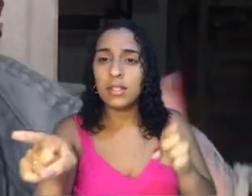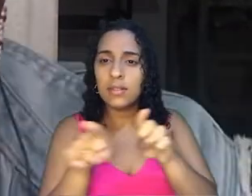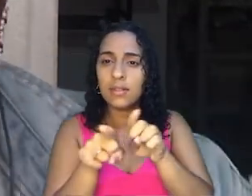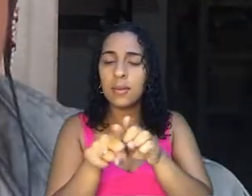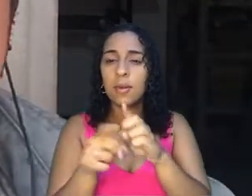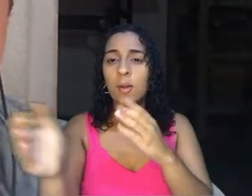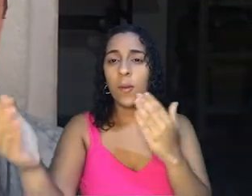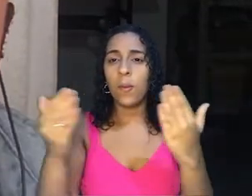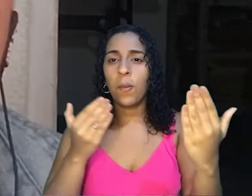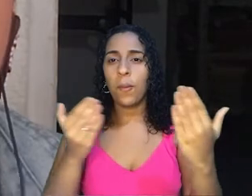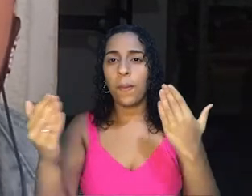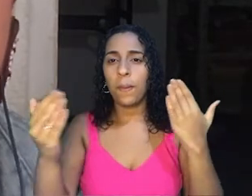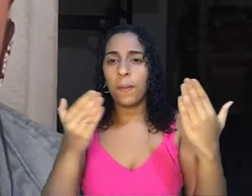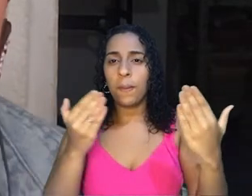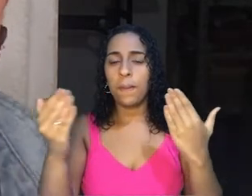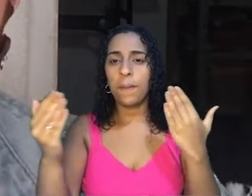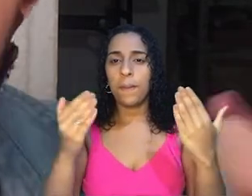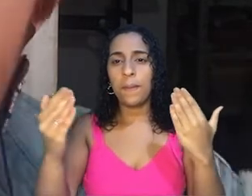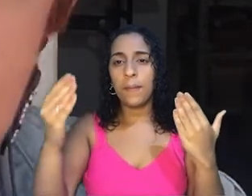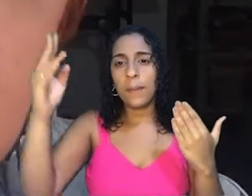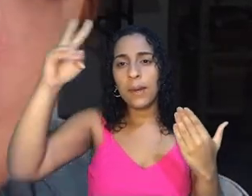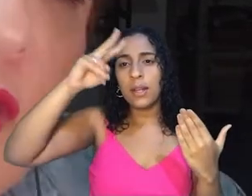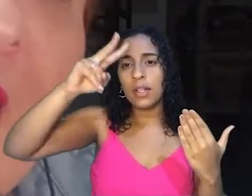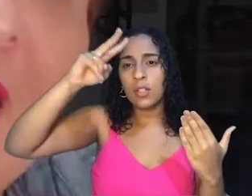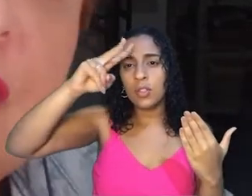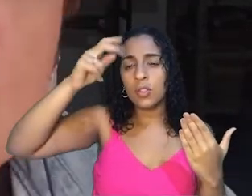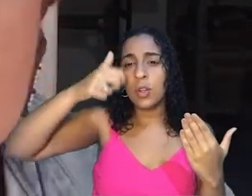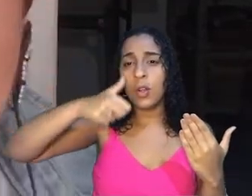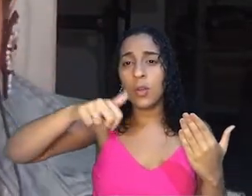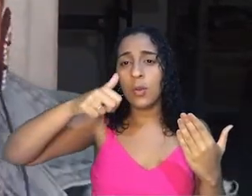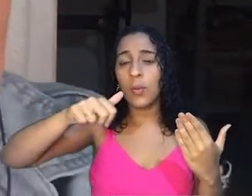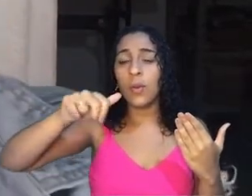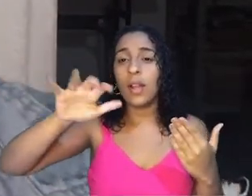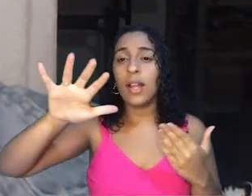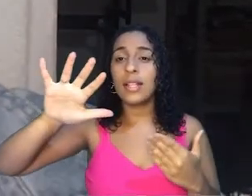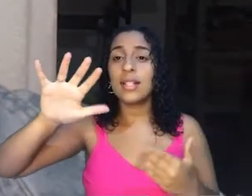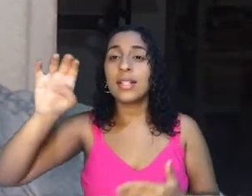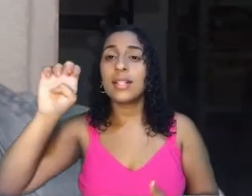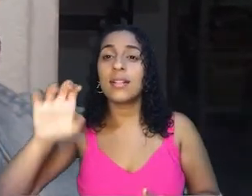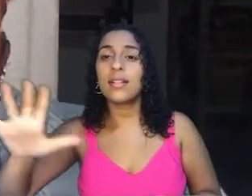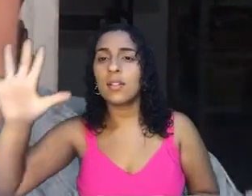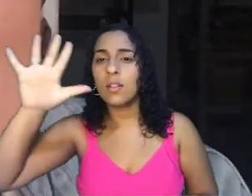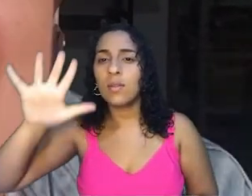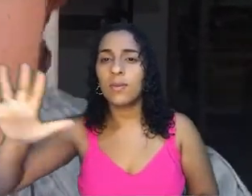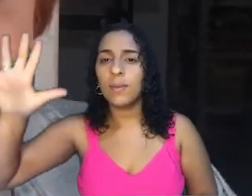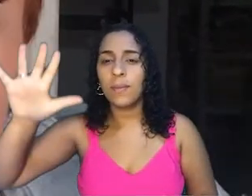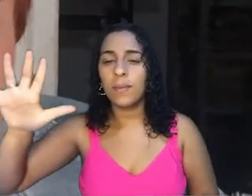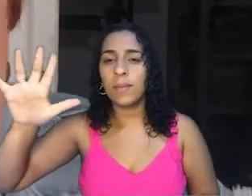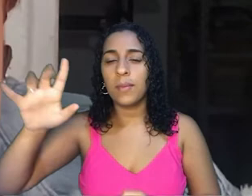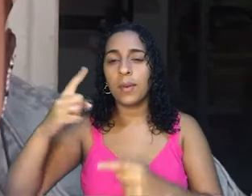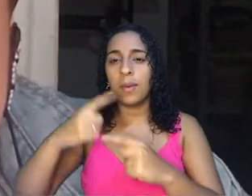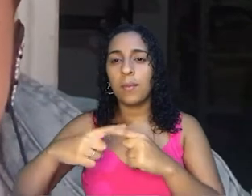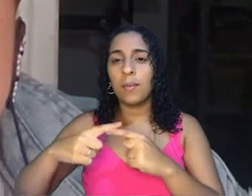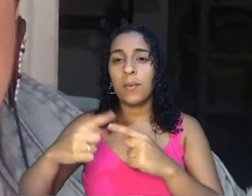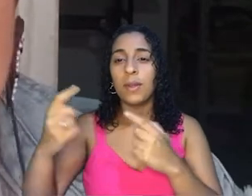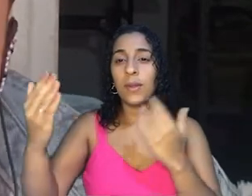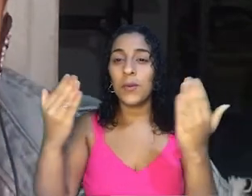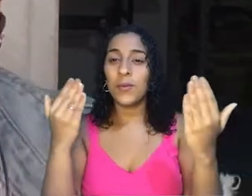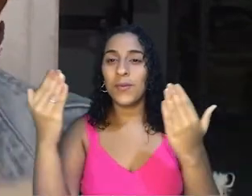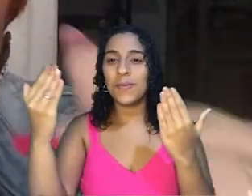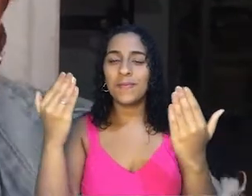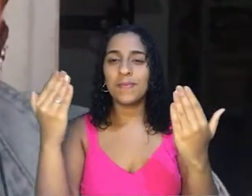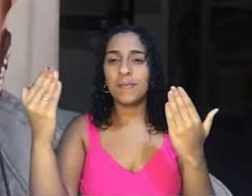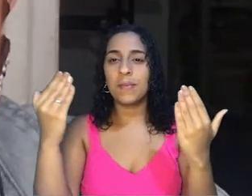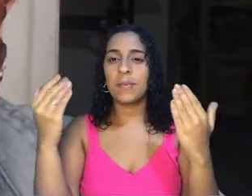interessante é uma comparação com história de mulheres na independência da América espanhola porque há algo que